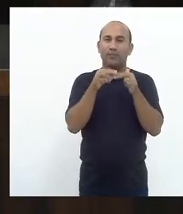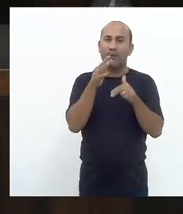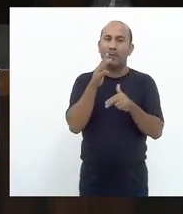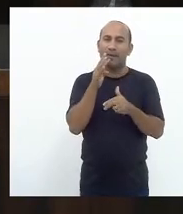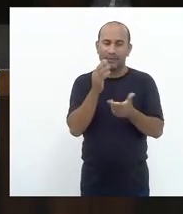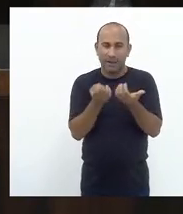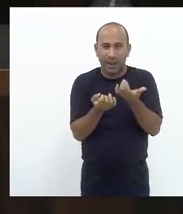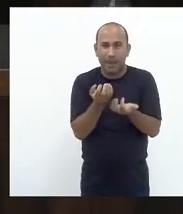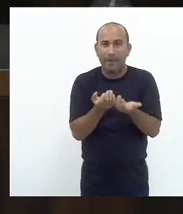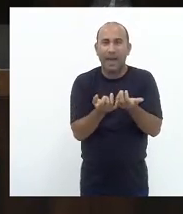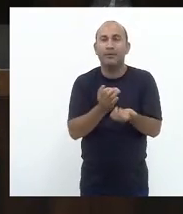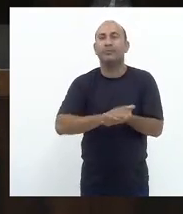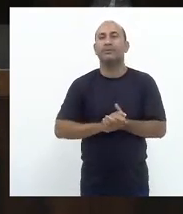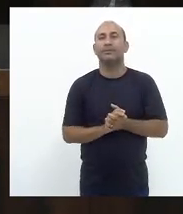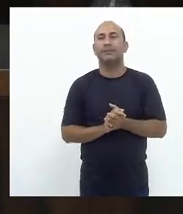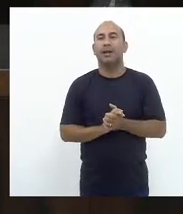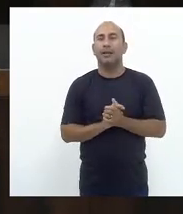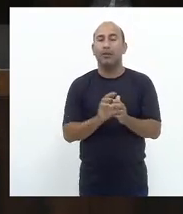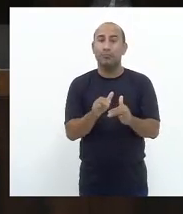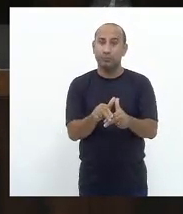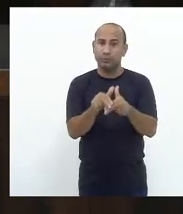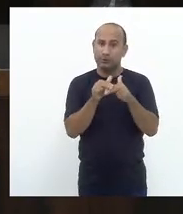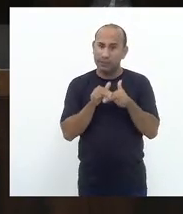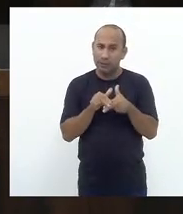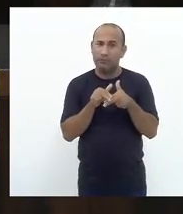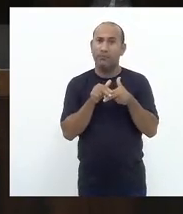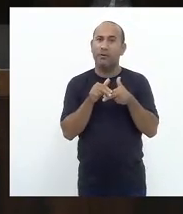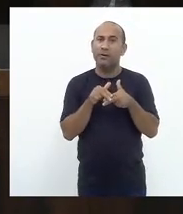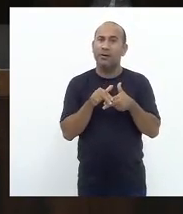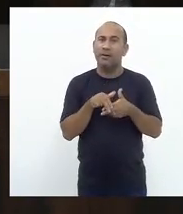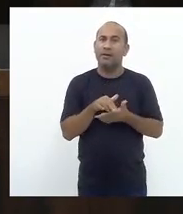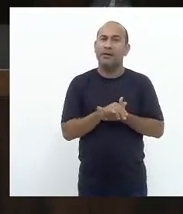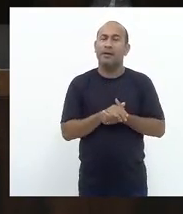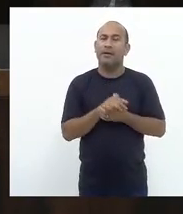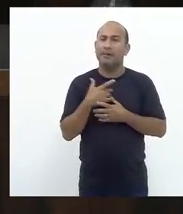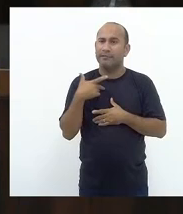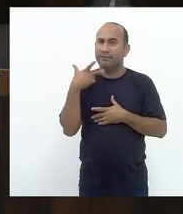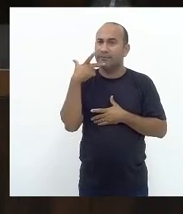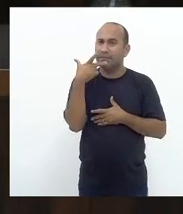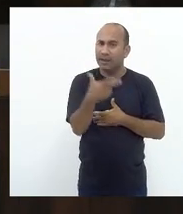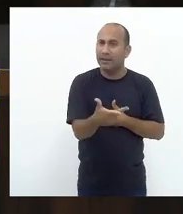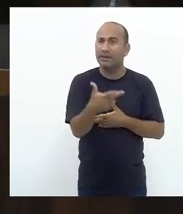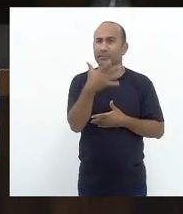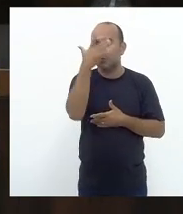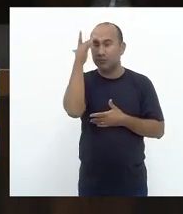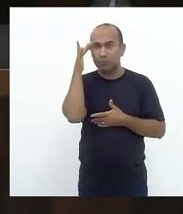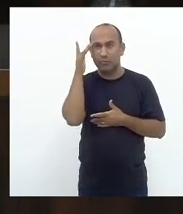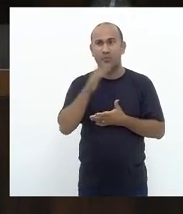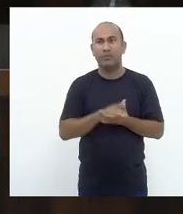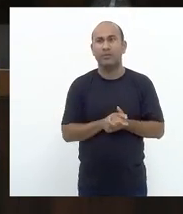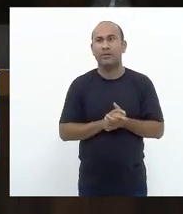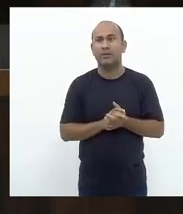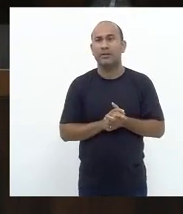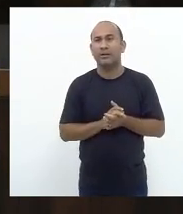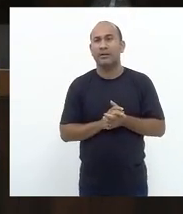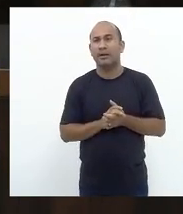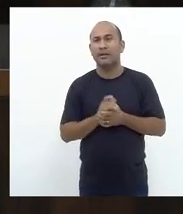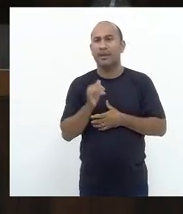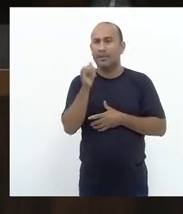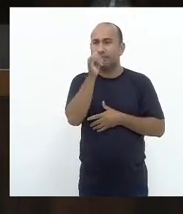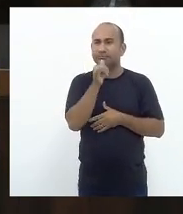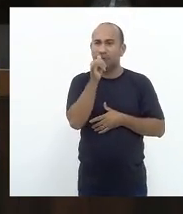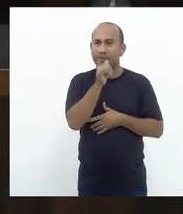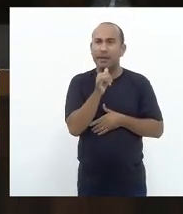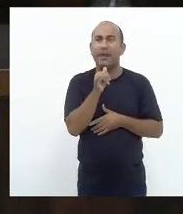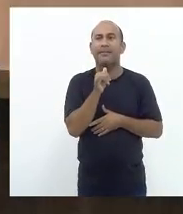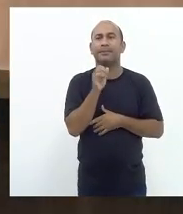bem Queimados. E deixar aí, reforçar o apelo com Vossa Excelência, que os queimadenses e os baixadenses, se a gente